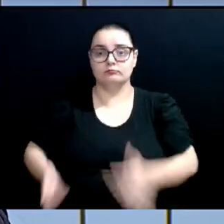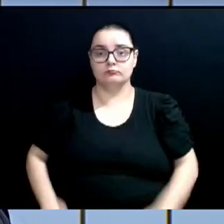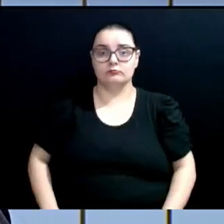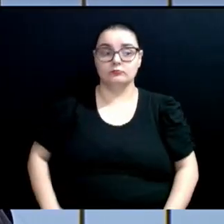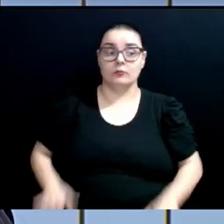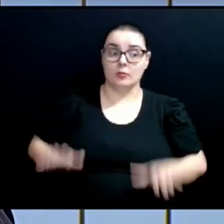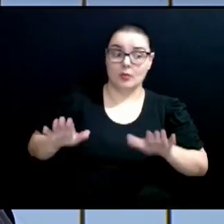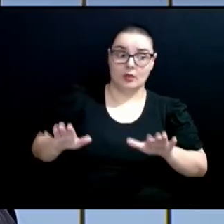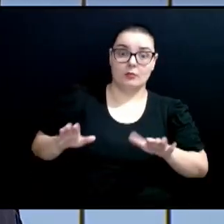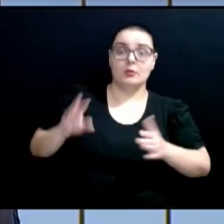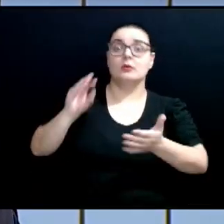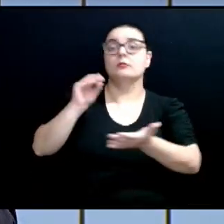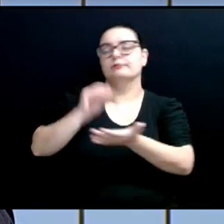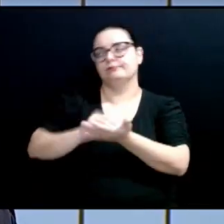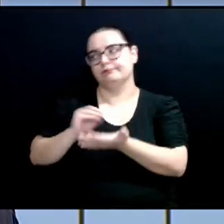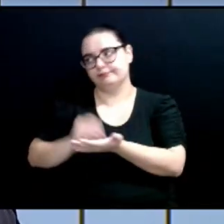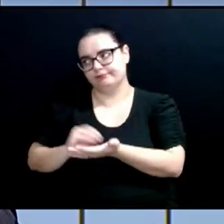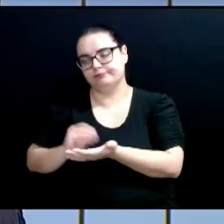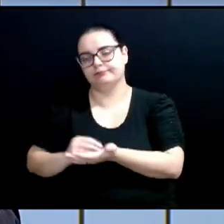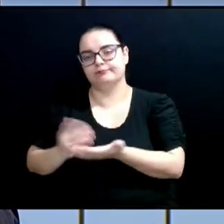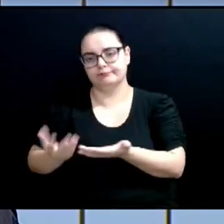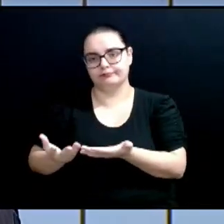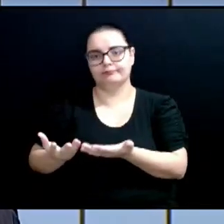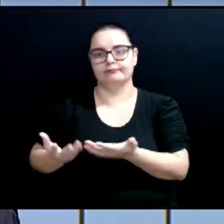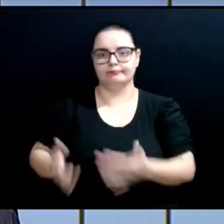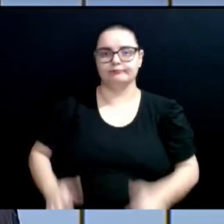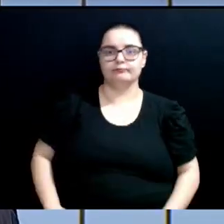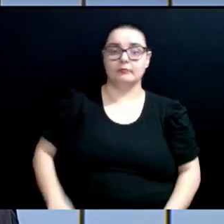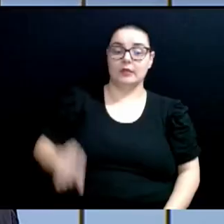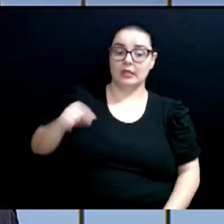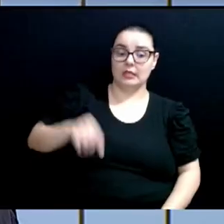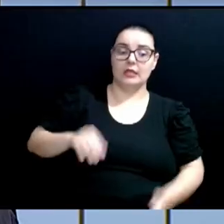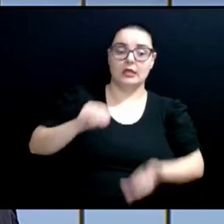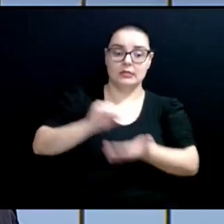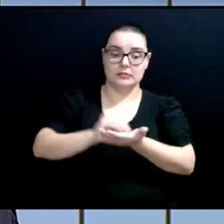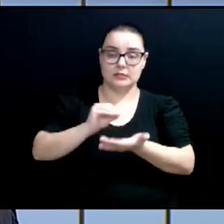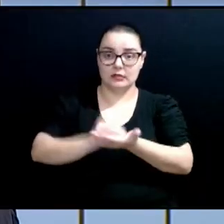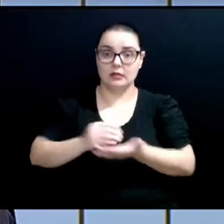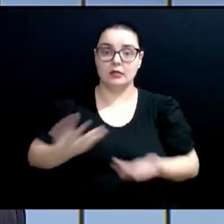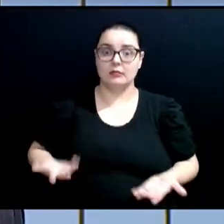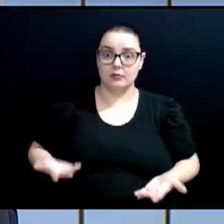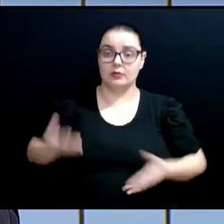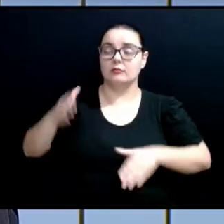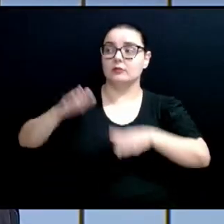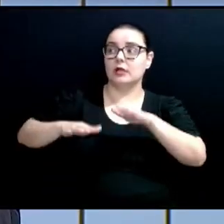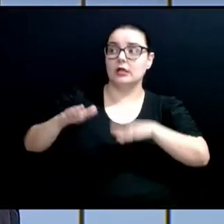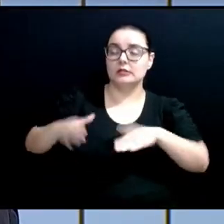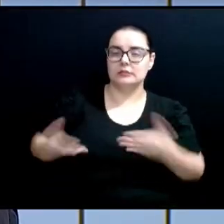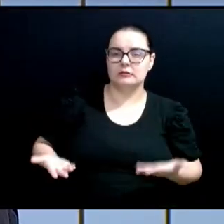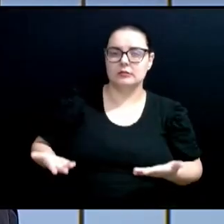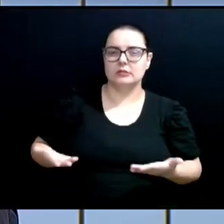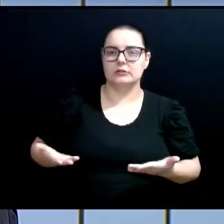falta. E essa falta muitas vezes implica